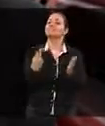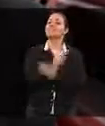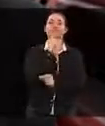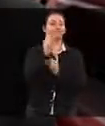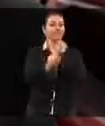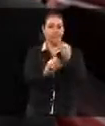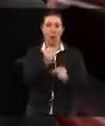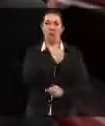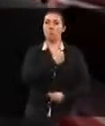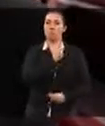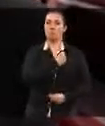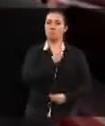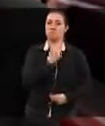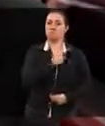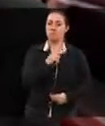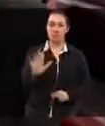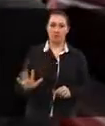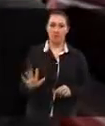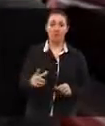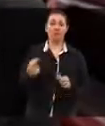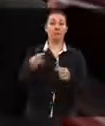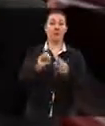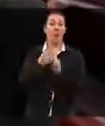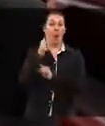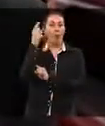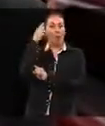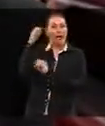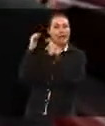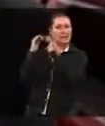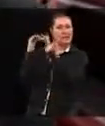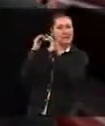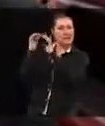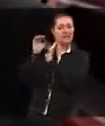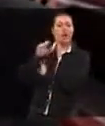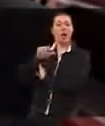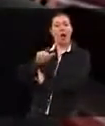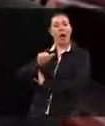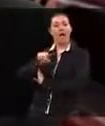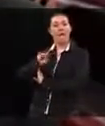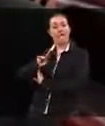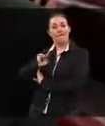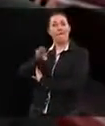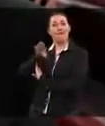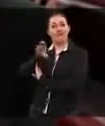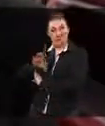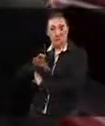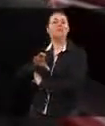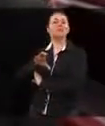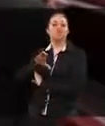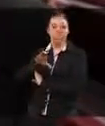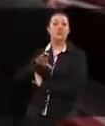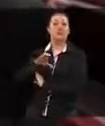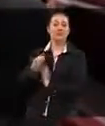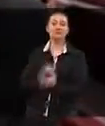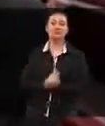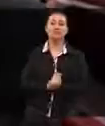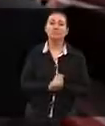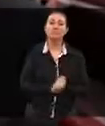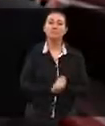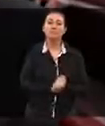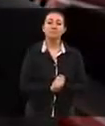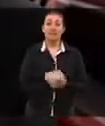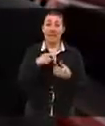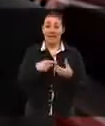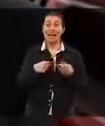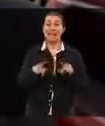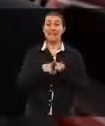alguma artéria, né? Alguma veia, e provocar um infarto, provocar um AVC, né? Elas